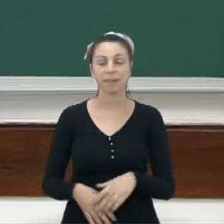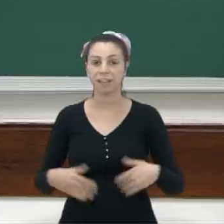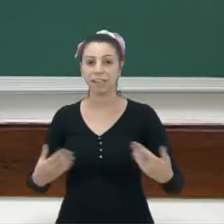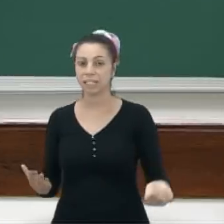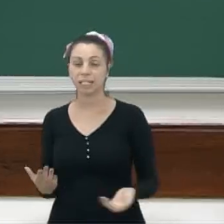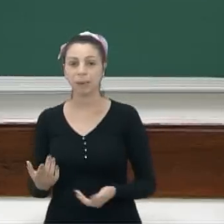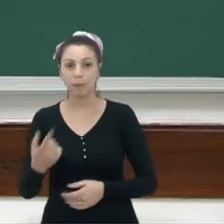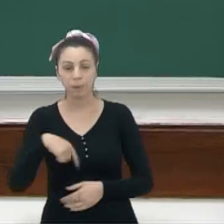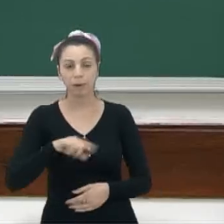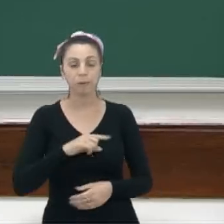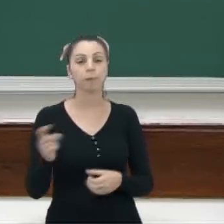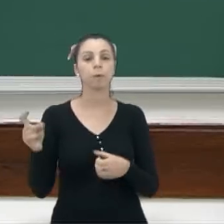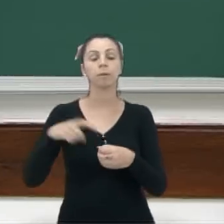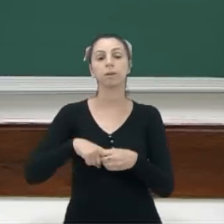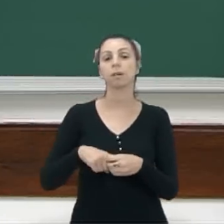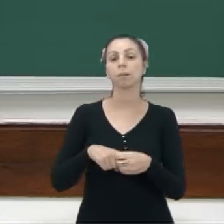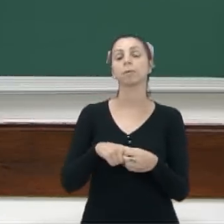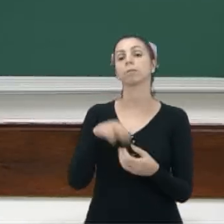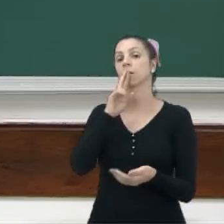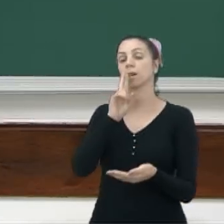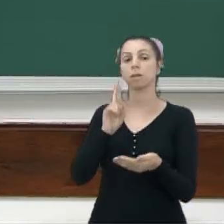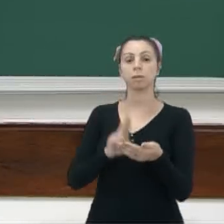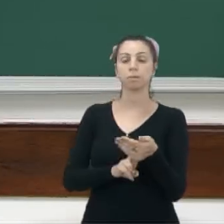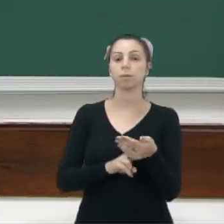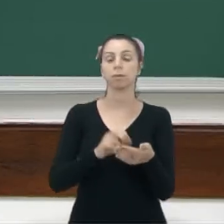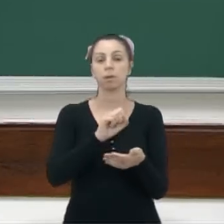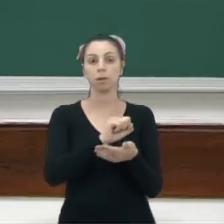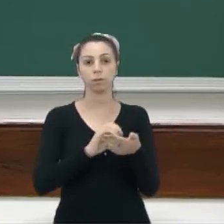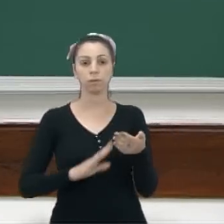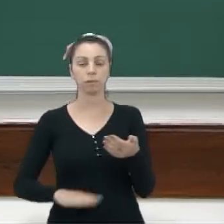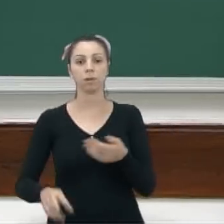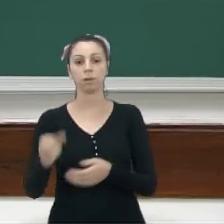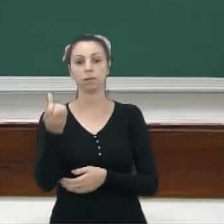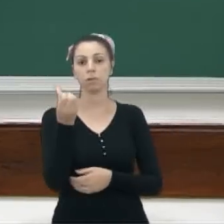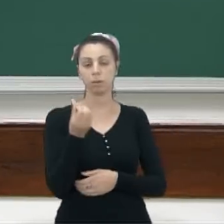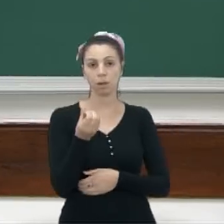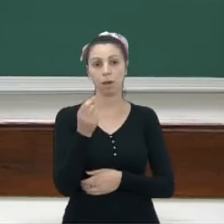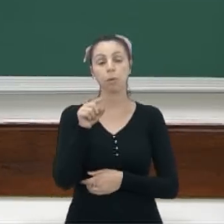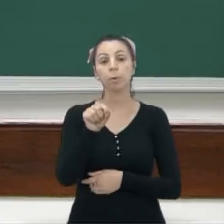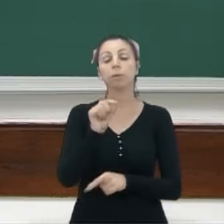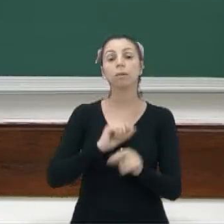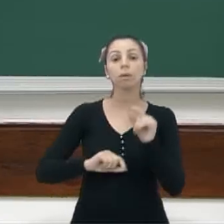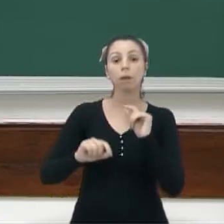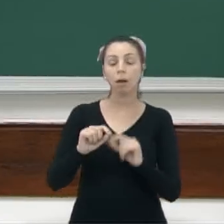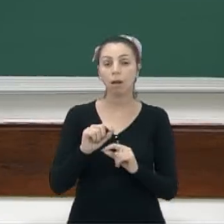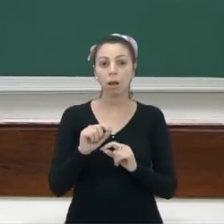Então, nós voltamos, né, para fazer a correção da questão 6. Então, era para vocês fazerem